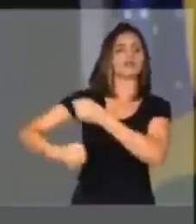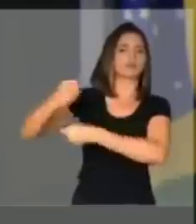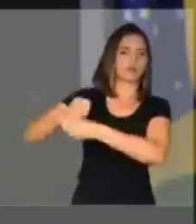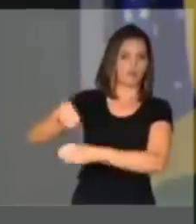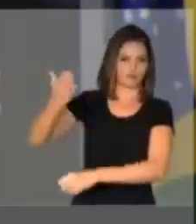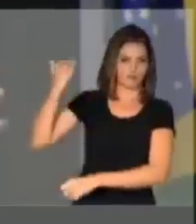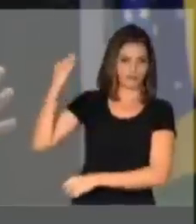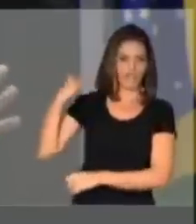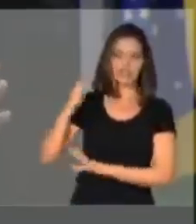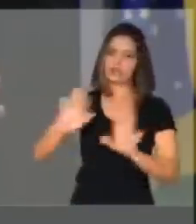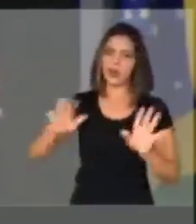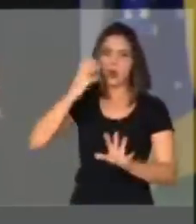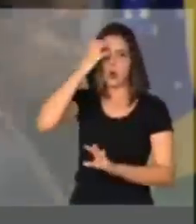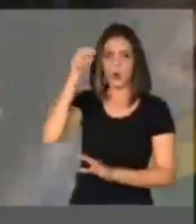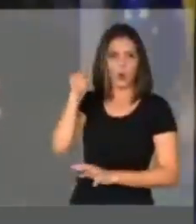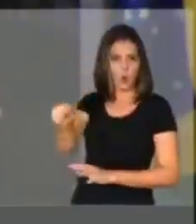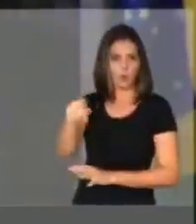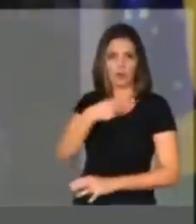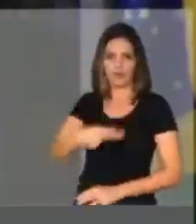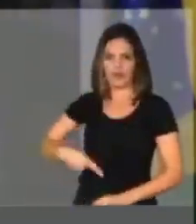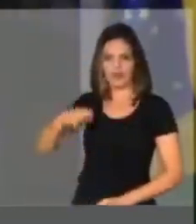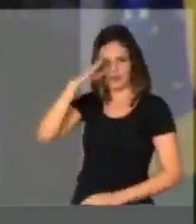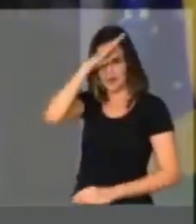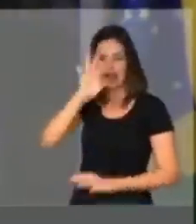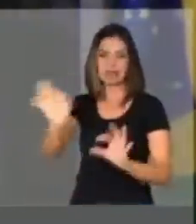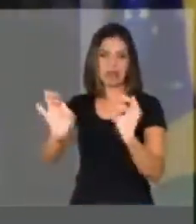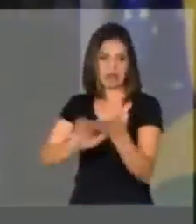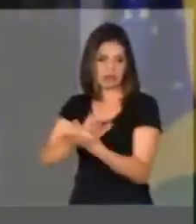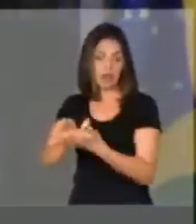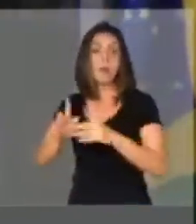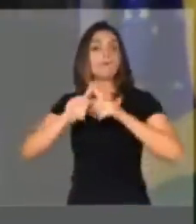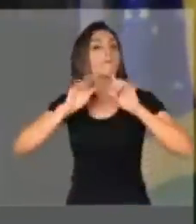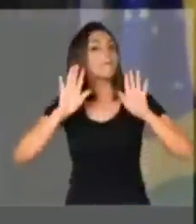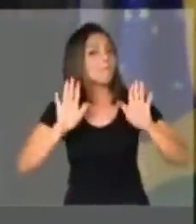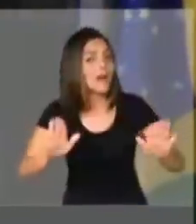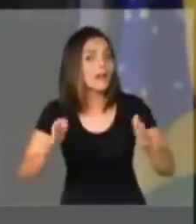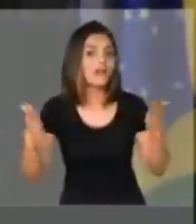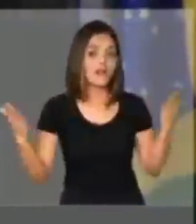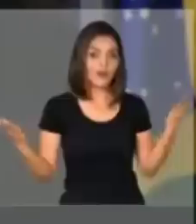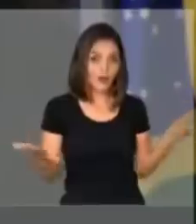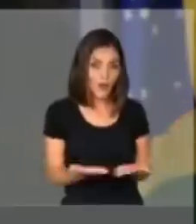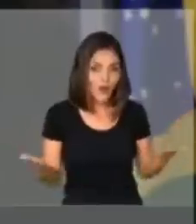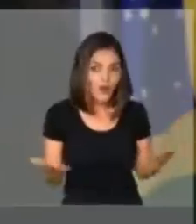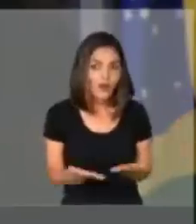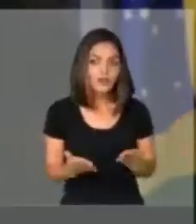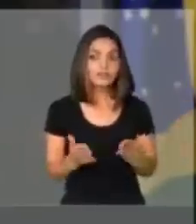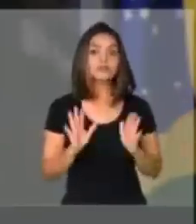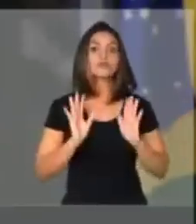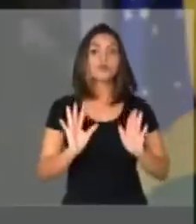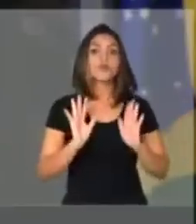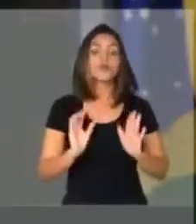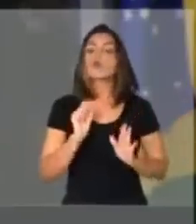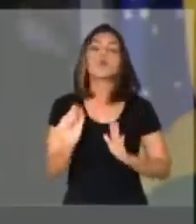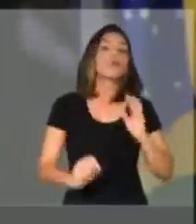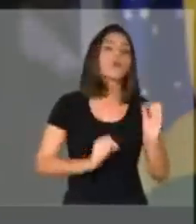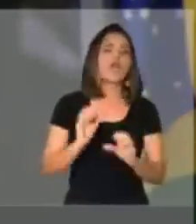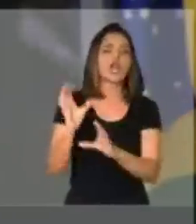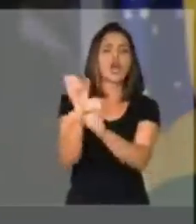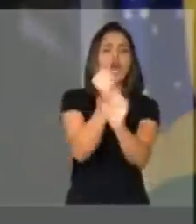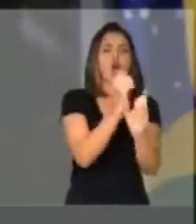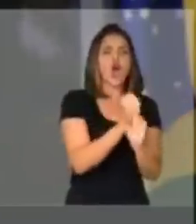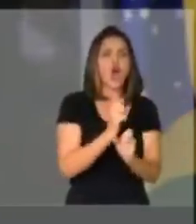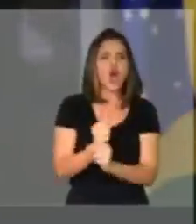se falar em responsabilidade do presidente em relação a isso. Agora, se nós estamos num ponto de contas públicas tão